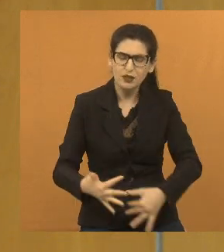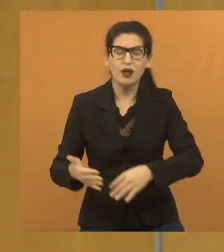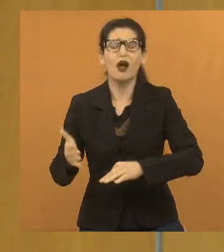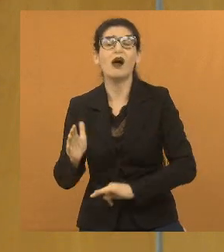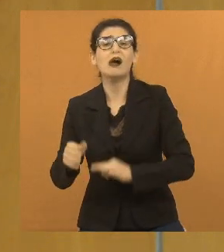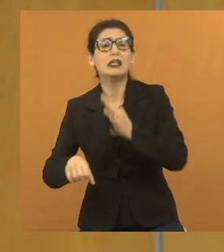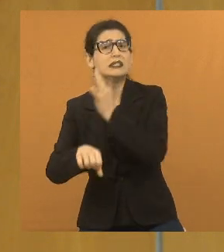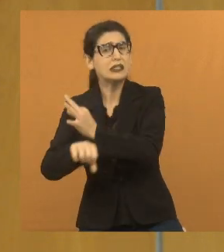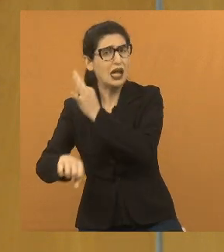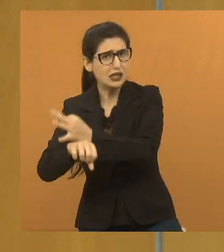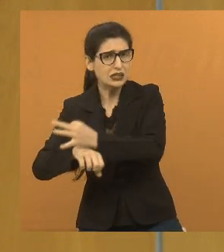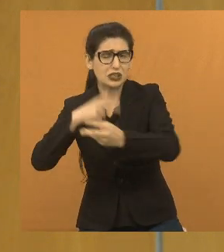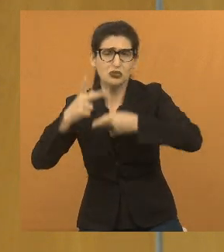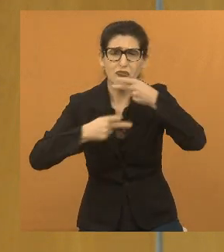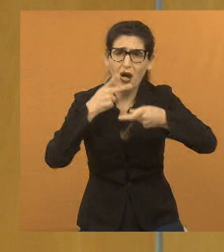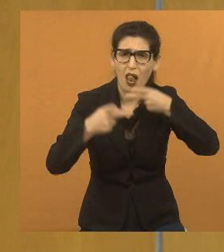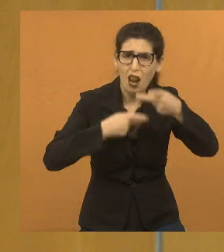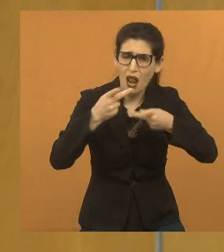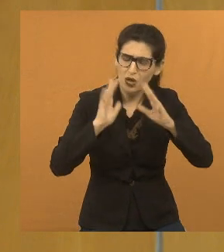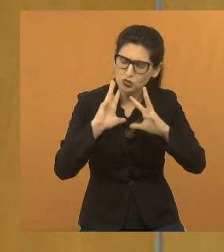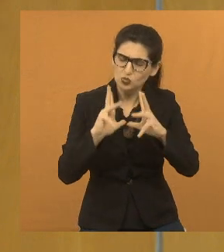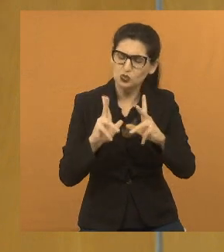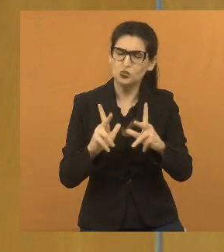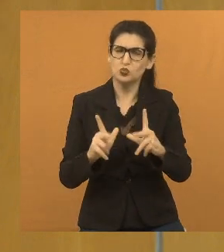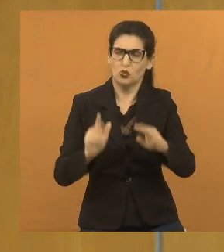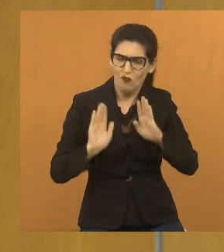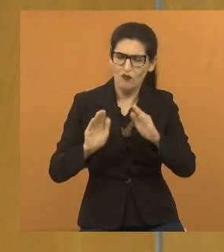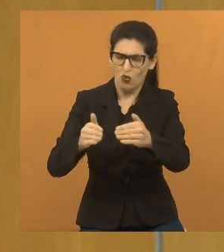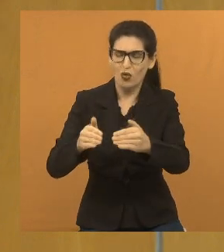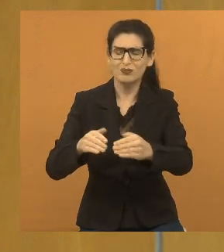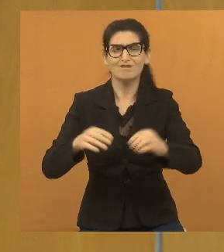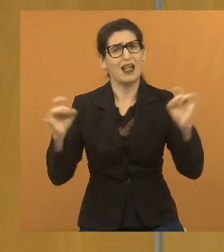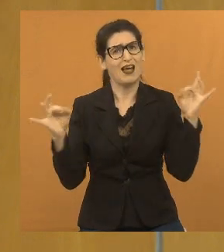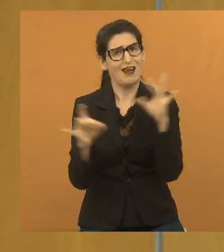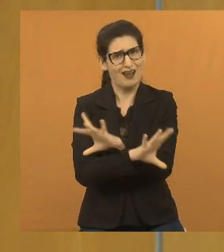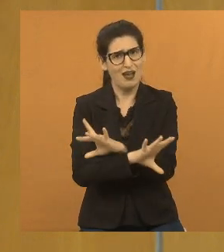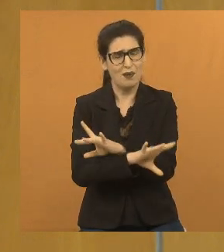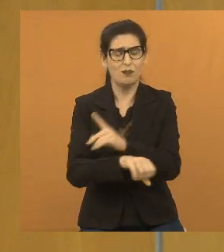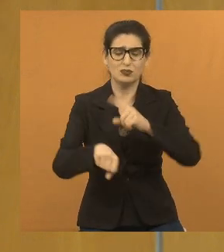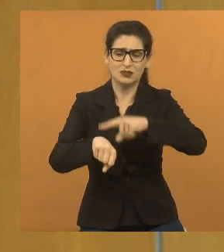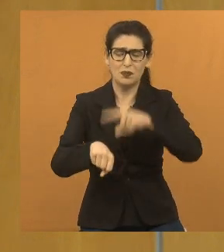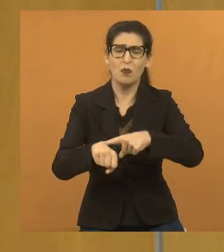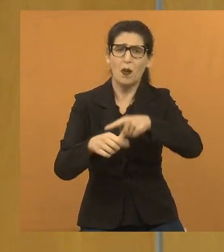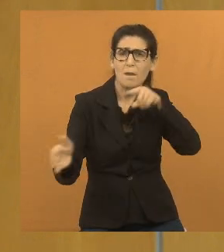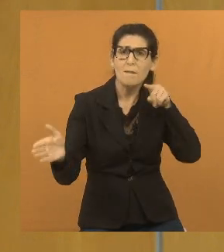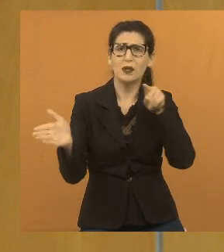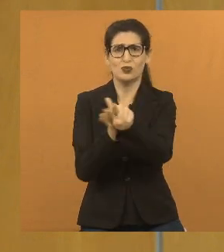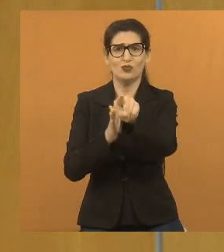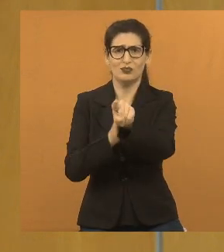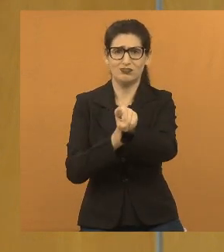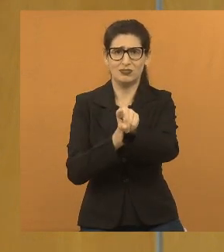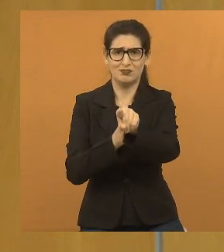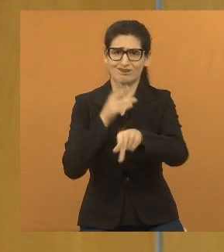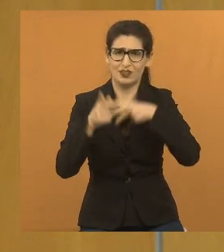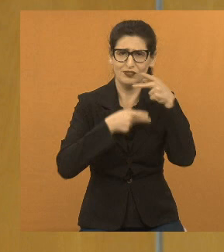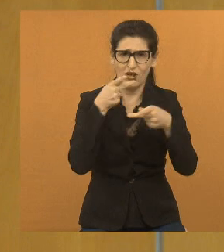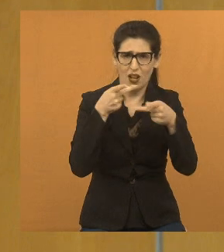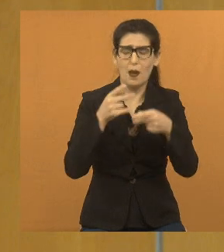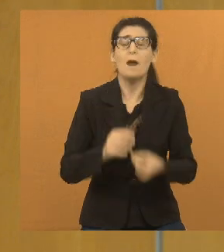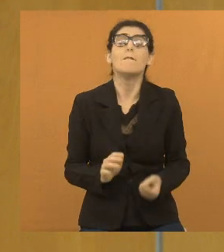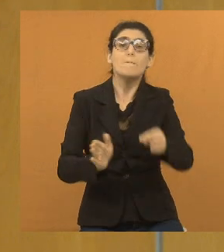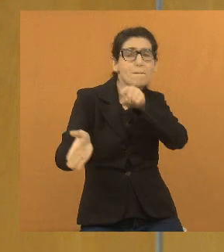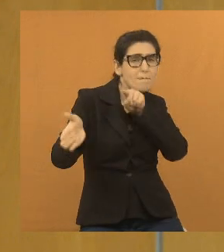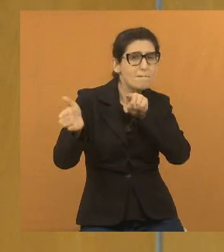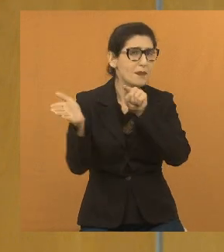Terminada a apresentação técnica, se encerra o tempo para inscrição de perguntas e uso da palavra. As